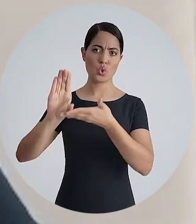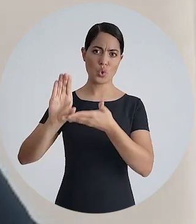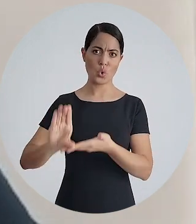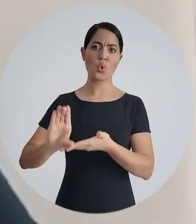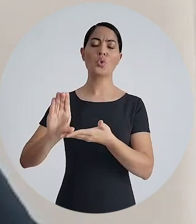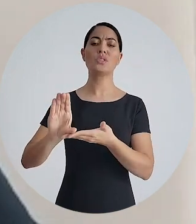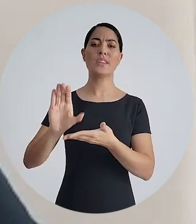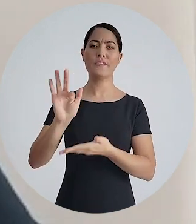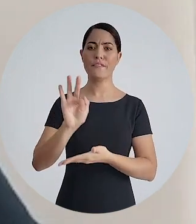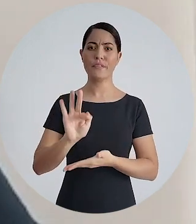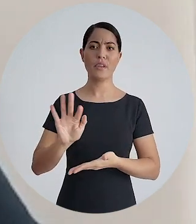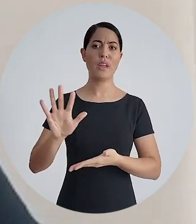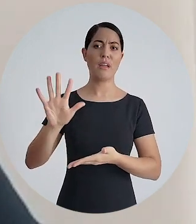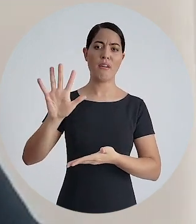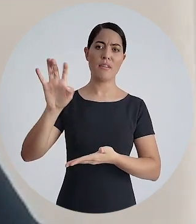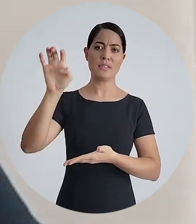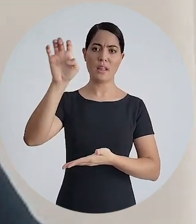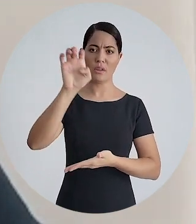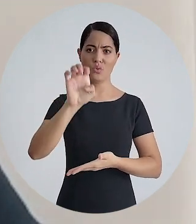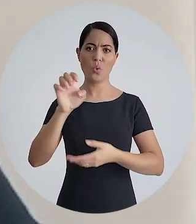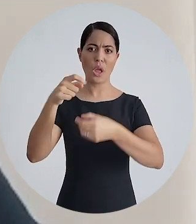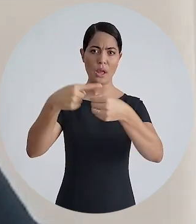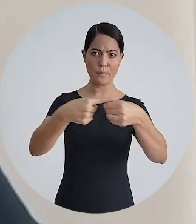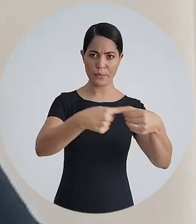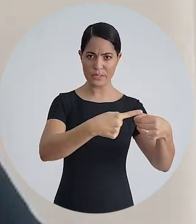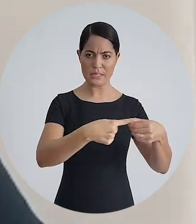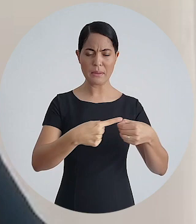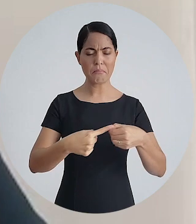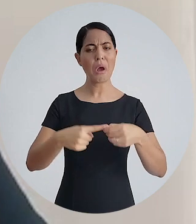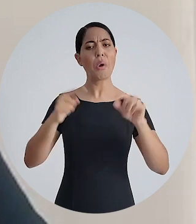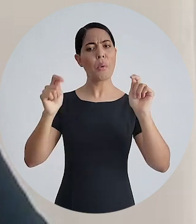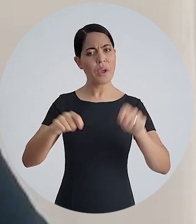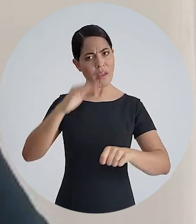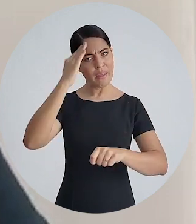conselhos estaduais e os conselhos municipais possam